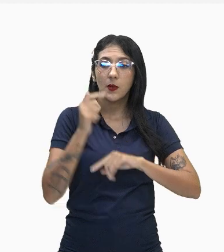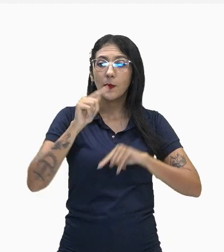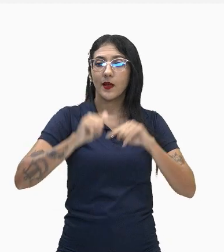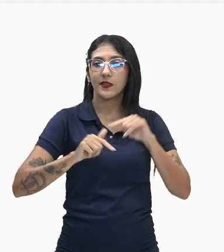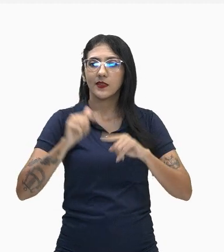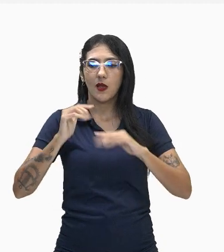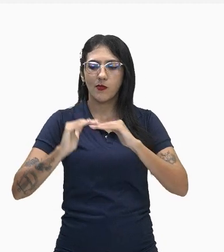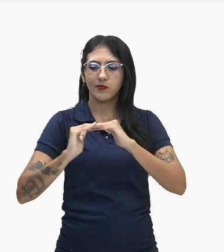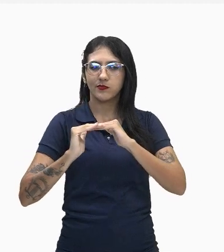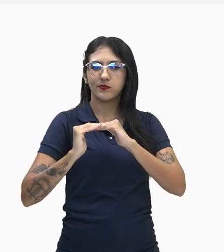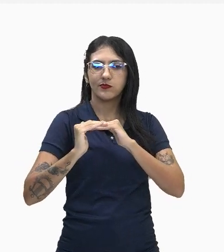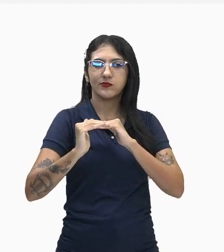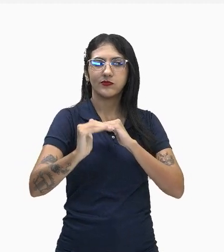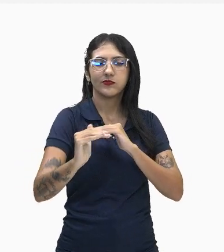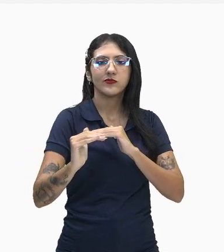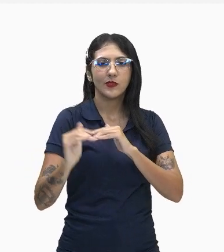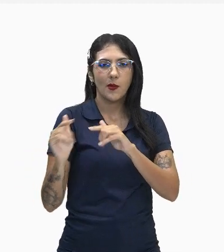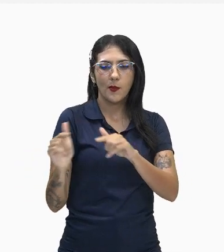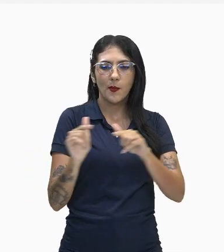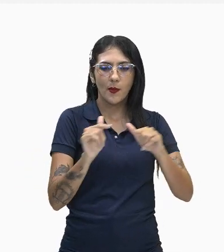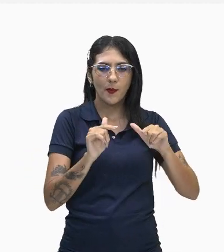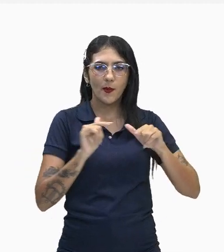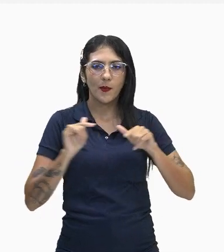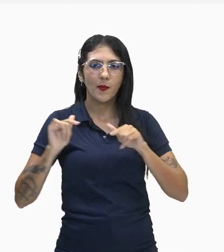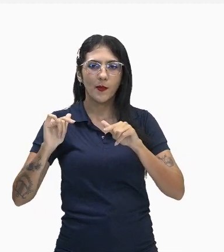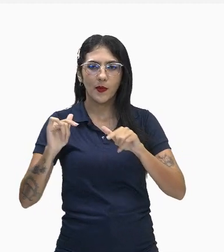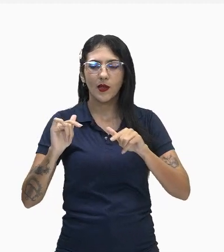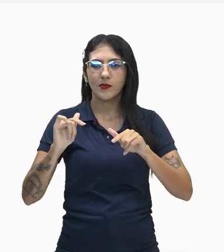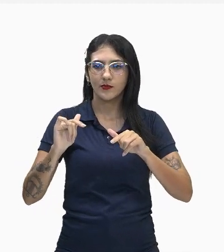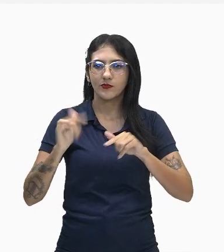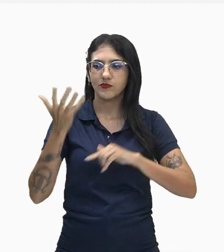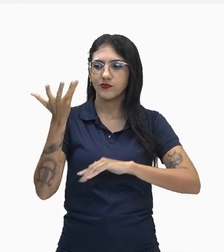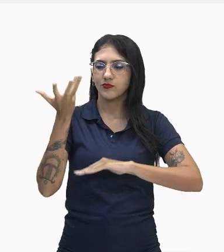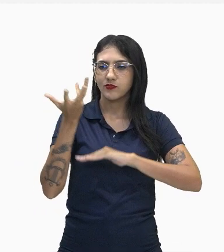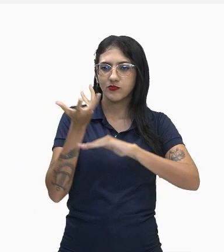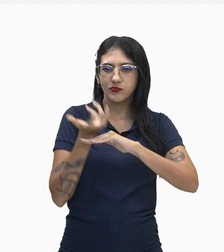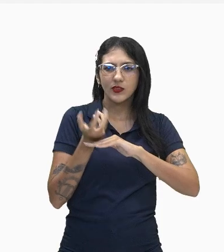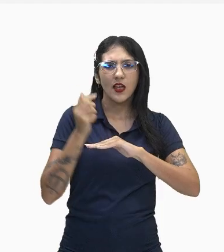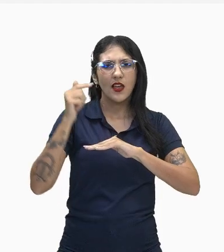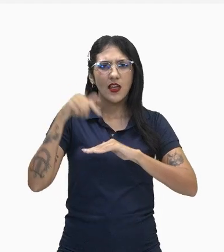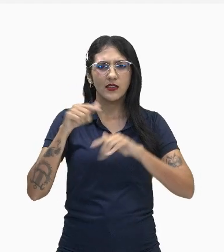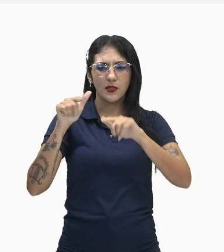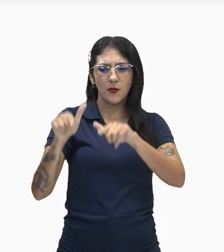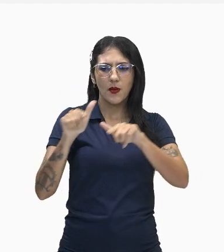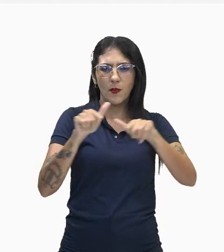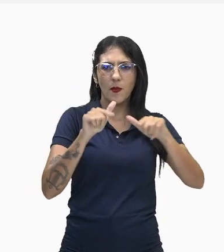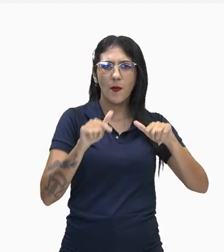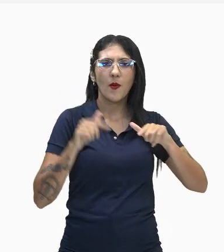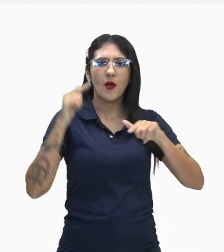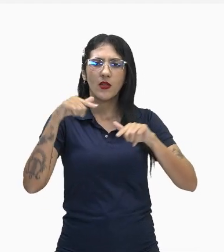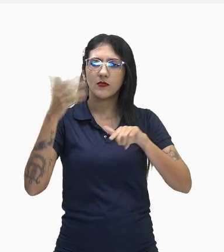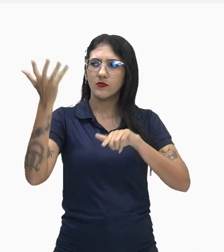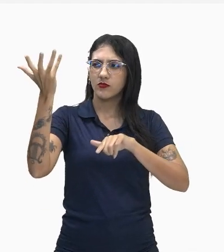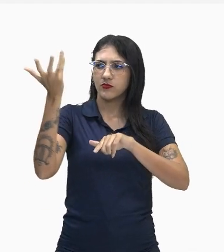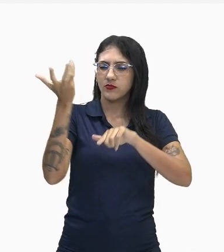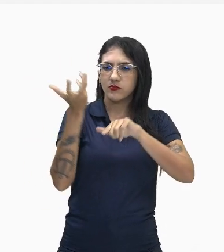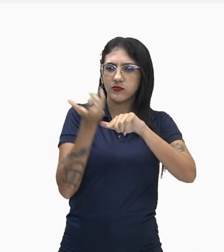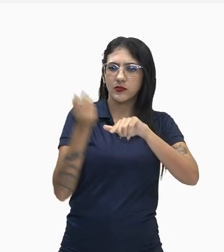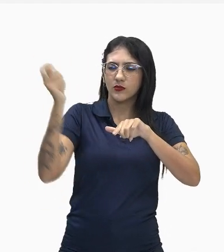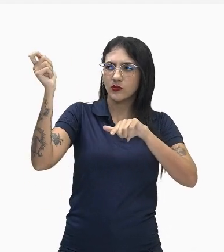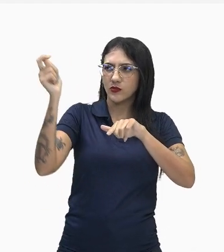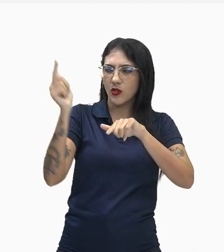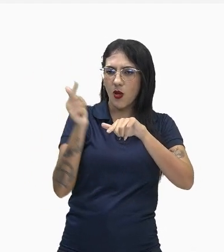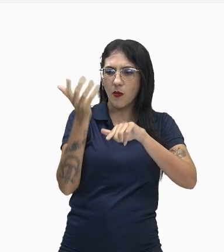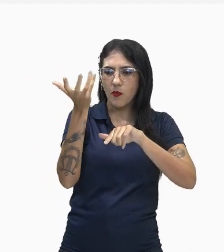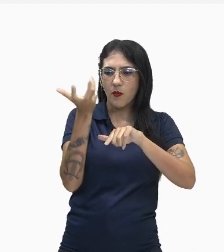painéis solares que são feitos de células solares. Então, essas células solares, elas absorvem a luz do sol e